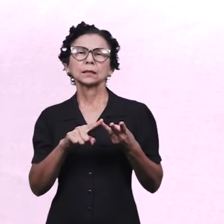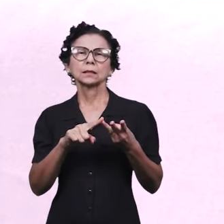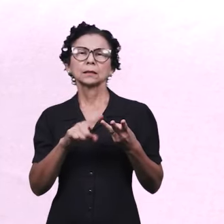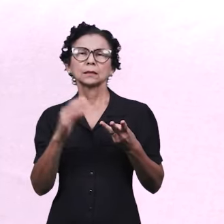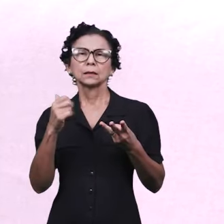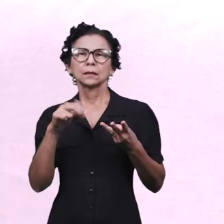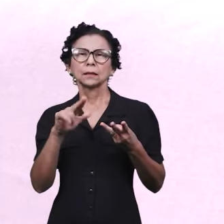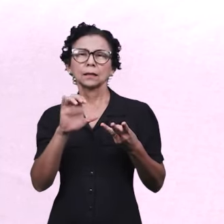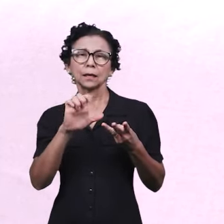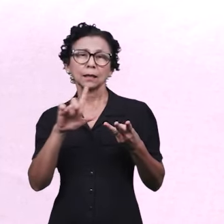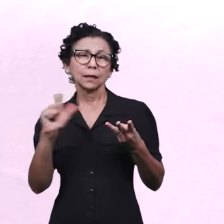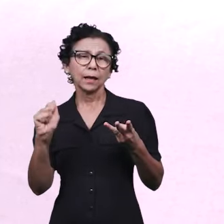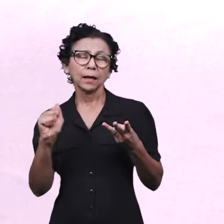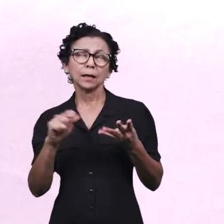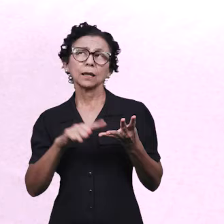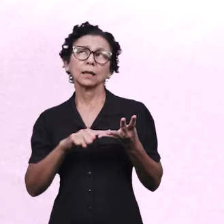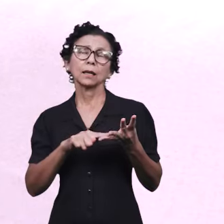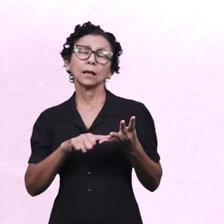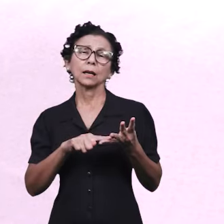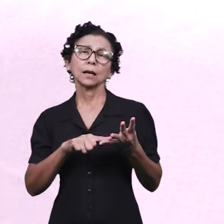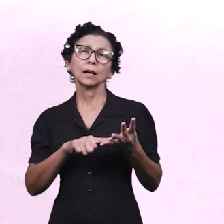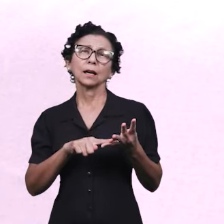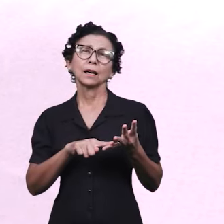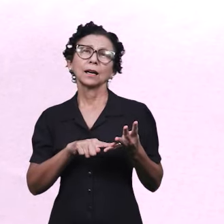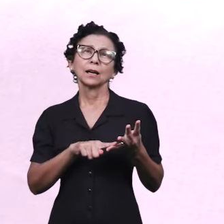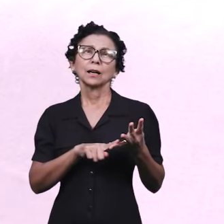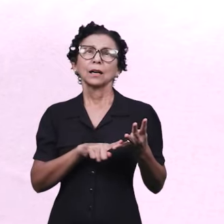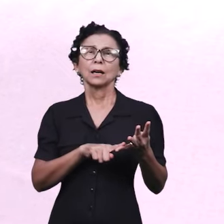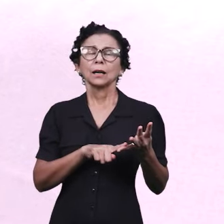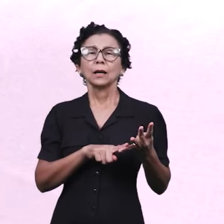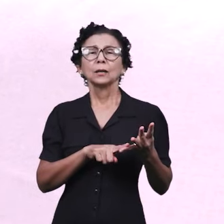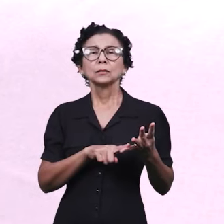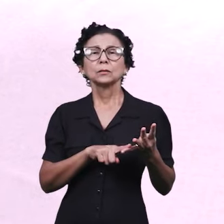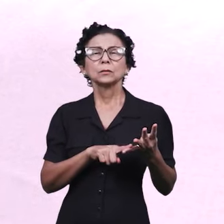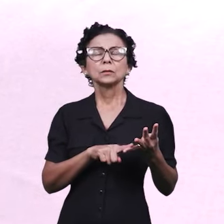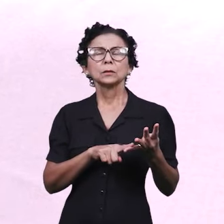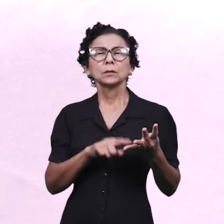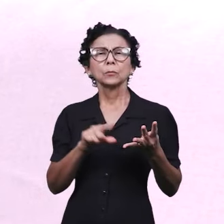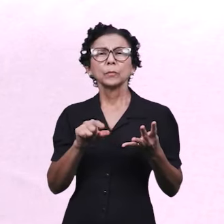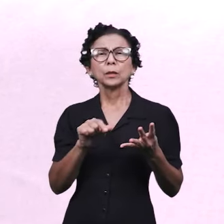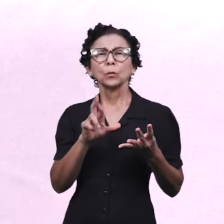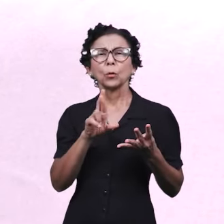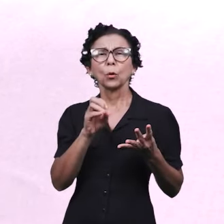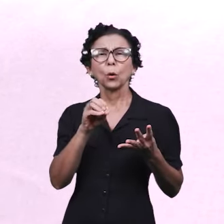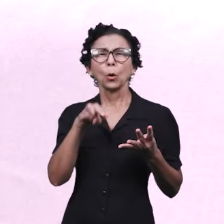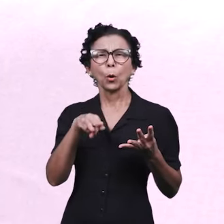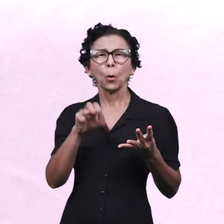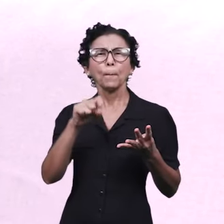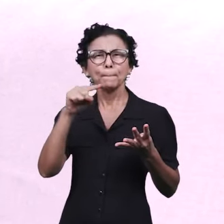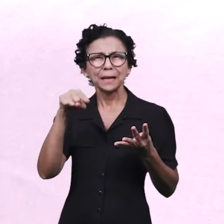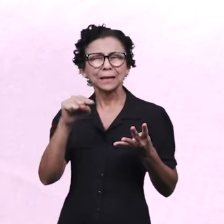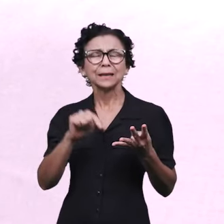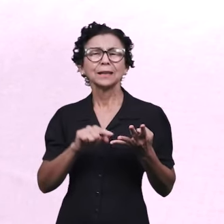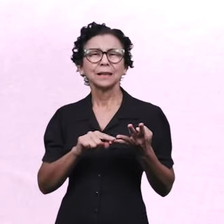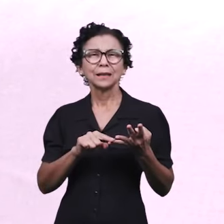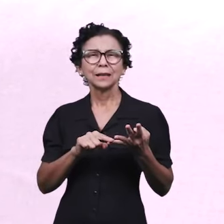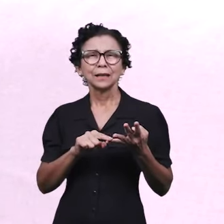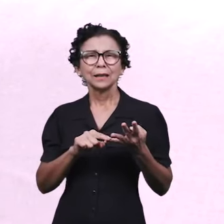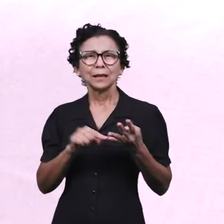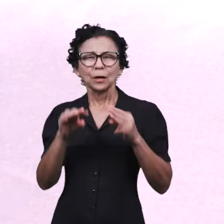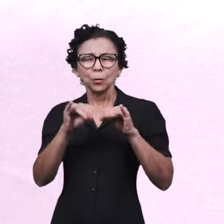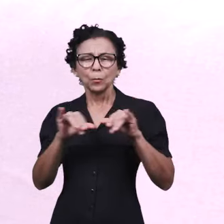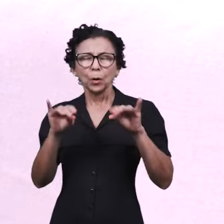e algumas substâncias como por exemplo a púnica Granato que é o extrato de romã ac crisina